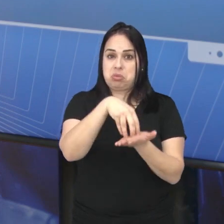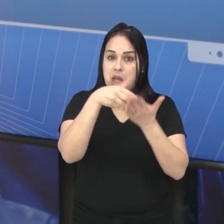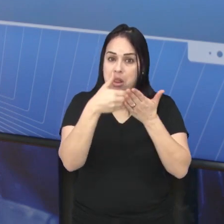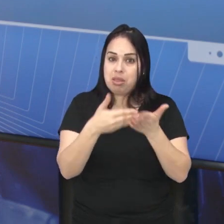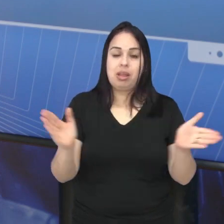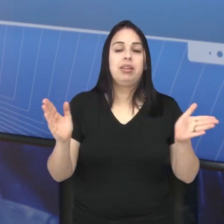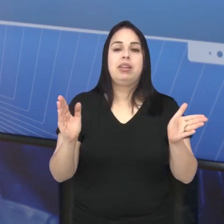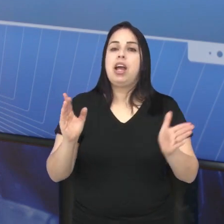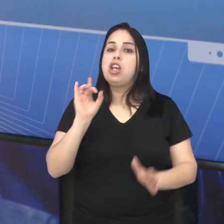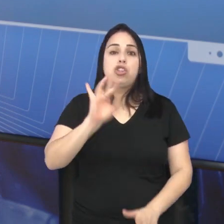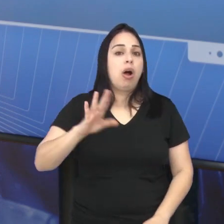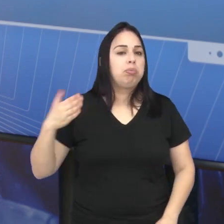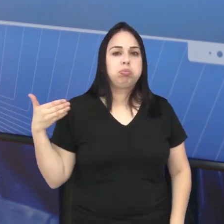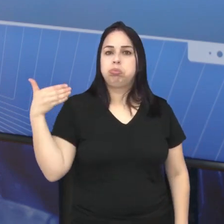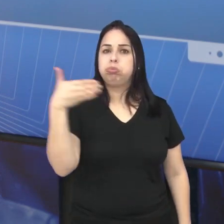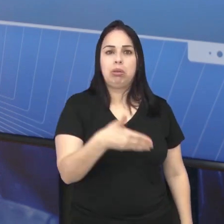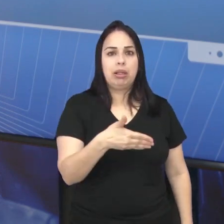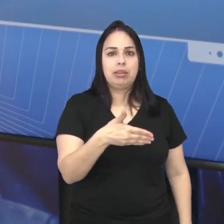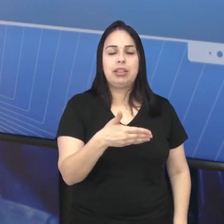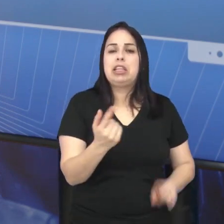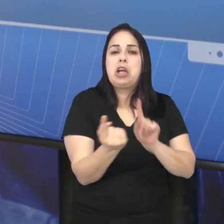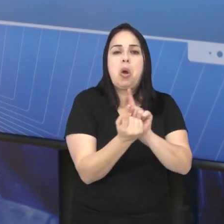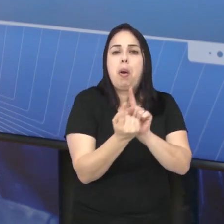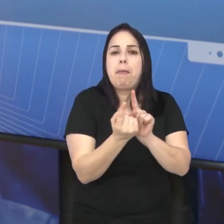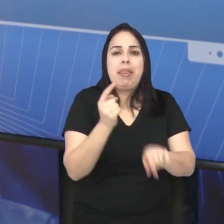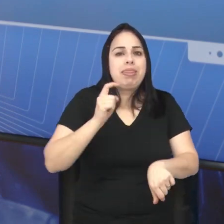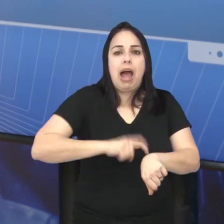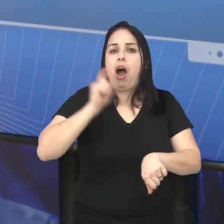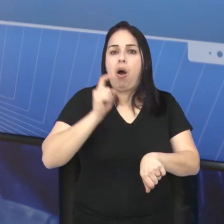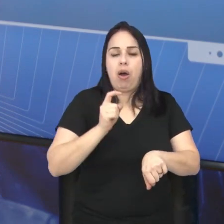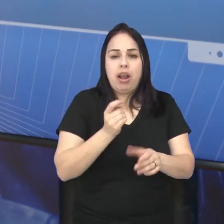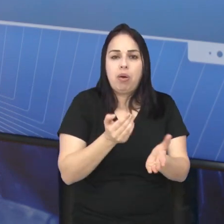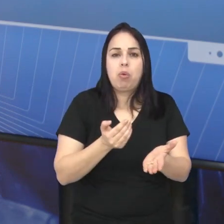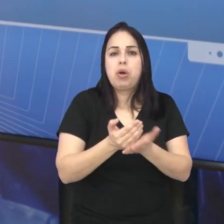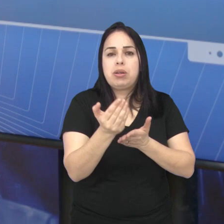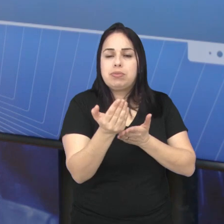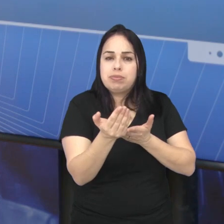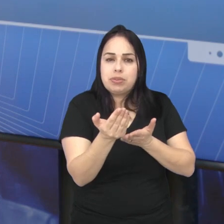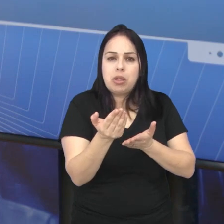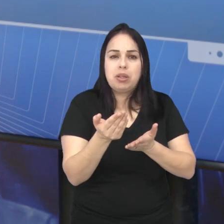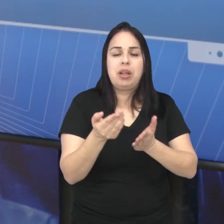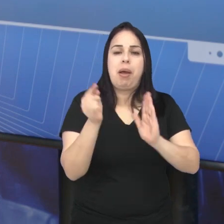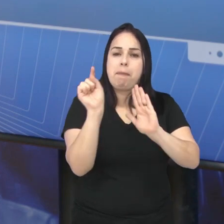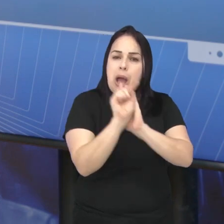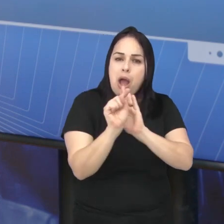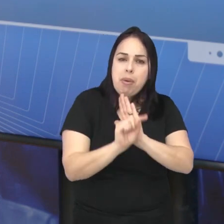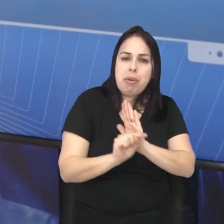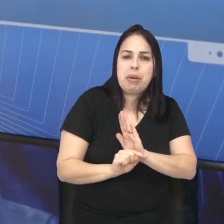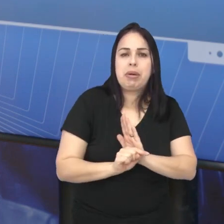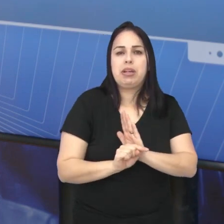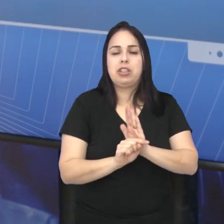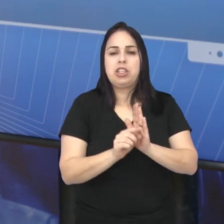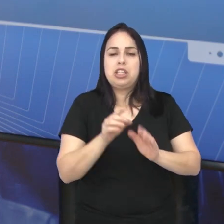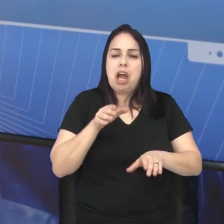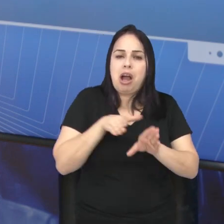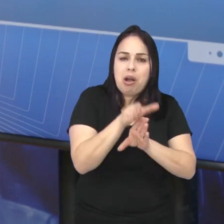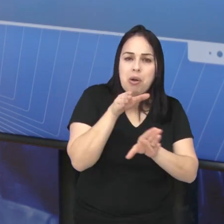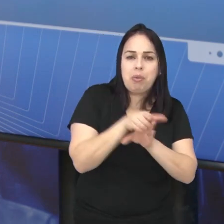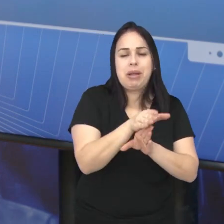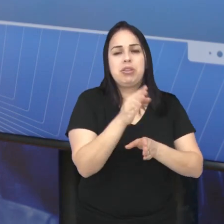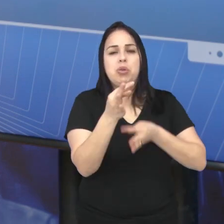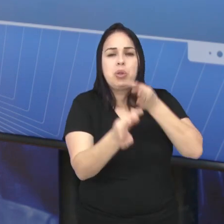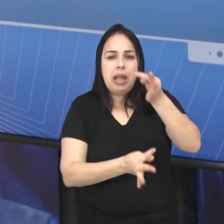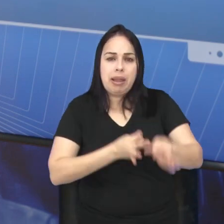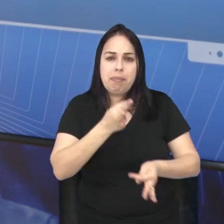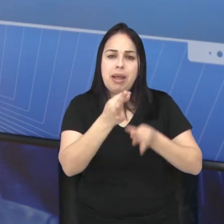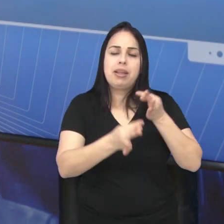CAPS portas abertas, é só ir lá e ele já inicia ali na recepção, já começa toda